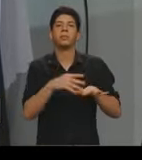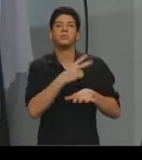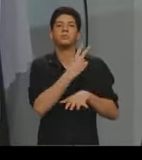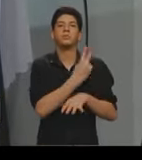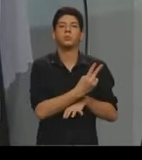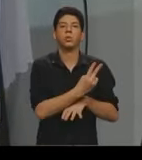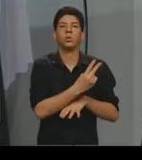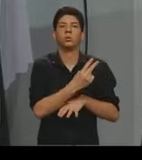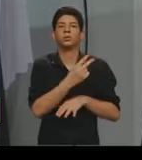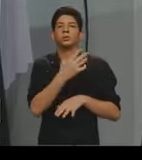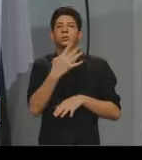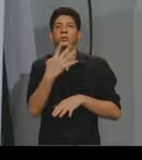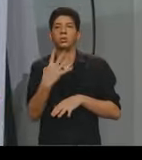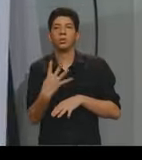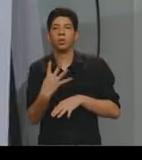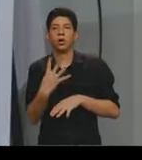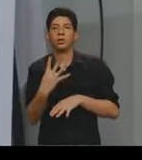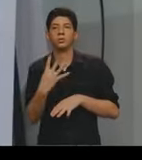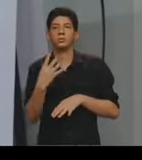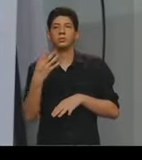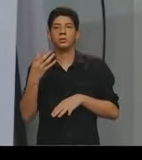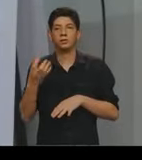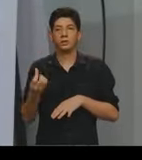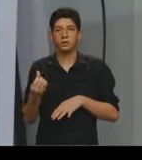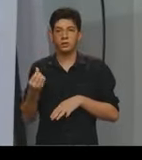e 64.